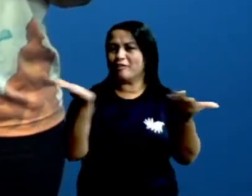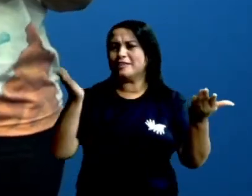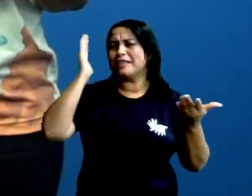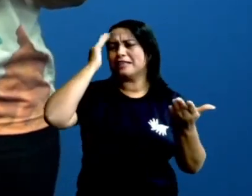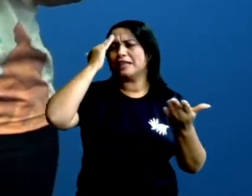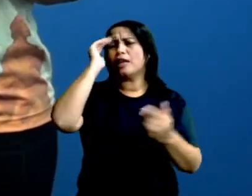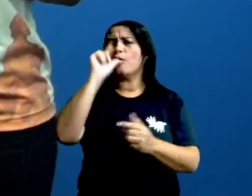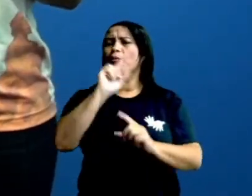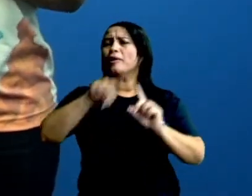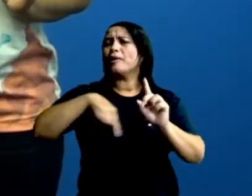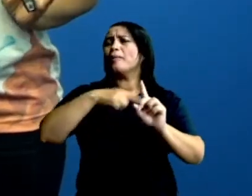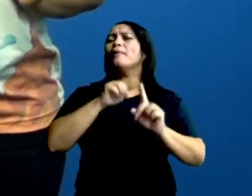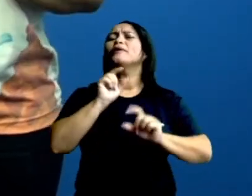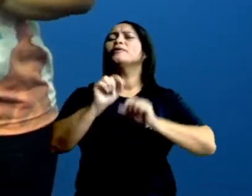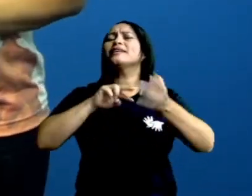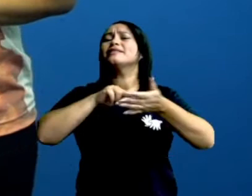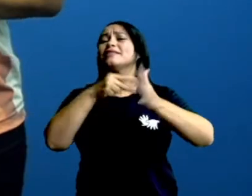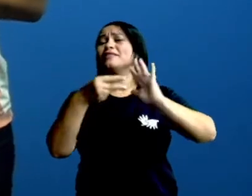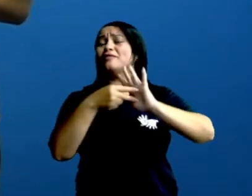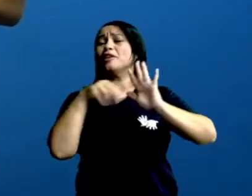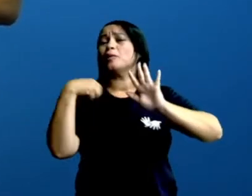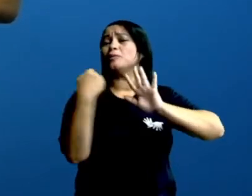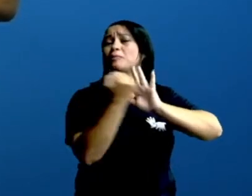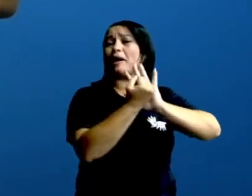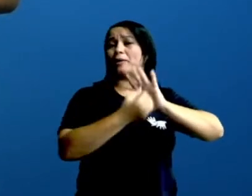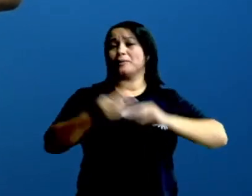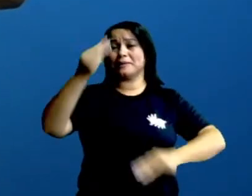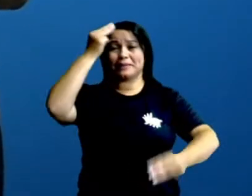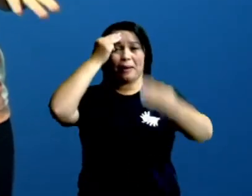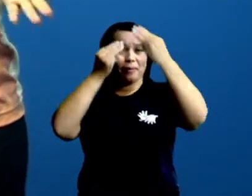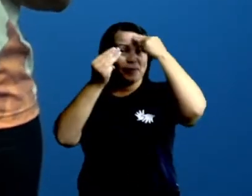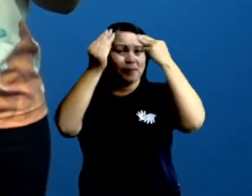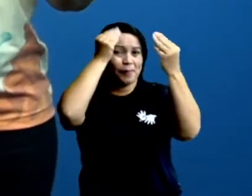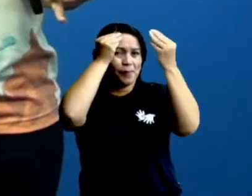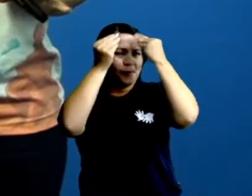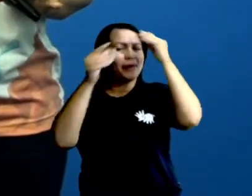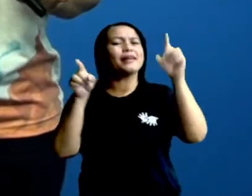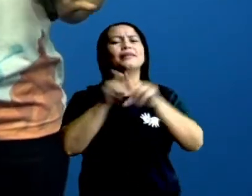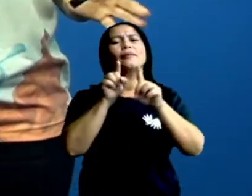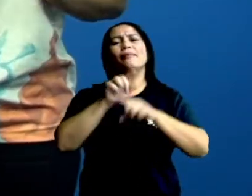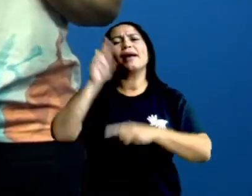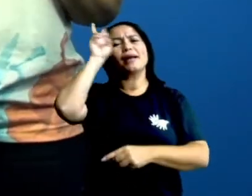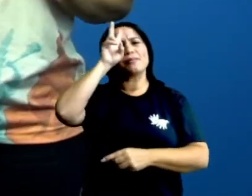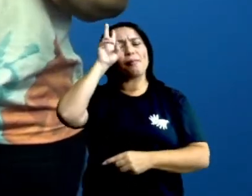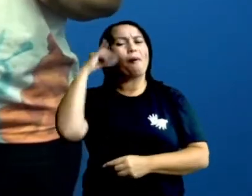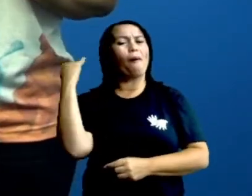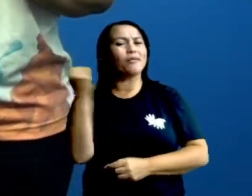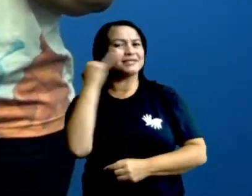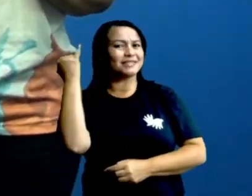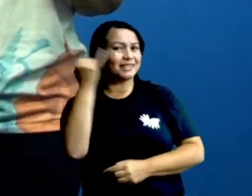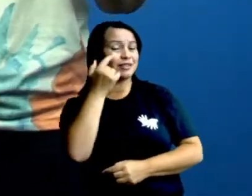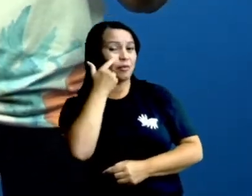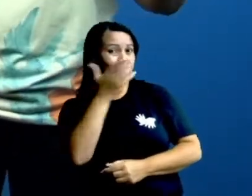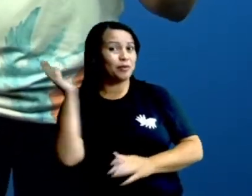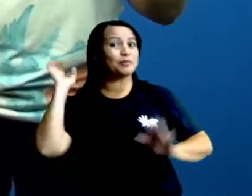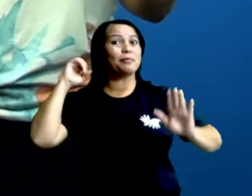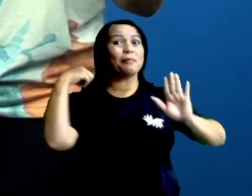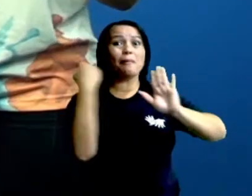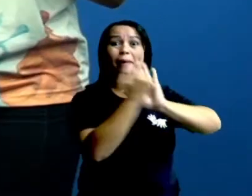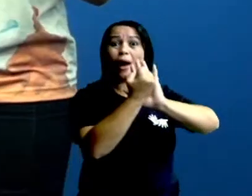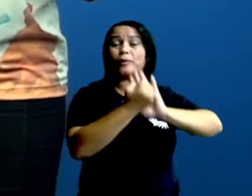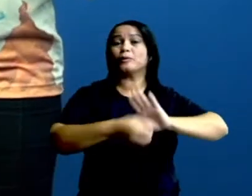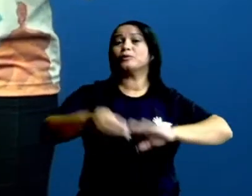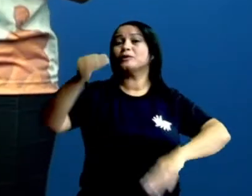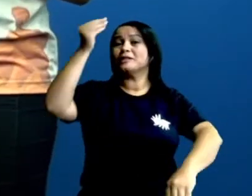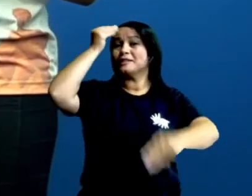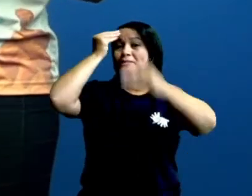um pouco mais sobre o que são os marcos da memória e sua importância histórica. Marcos de memória, tá, gente? Não é a mesma